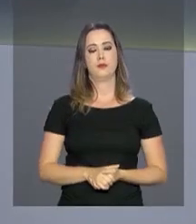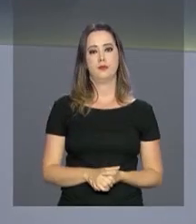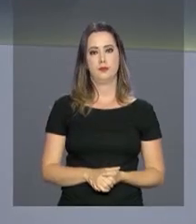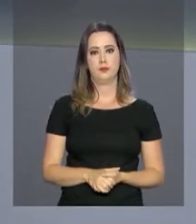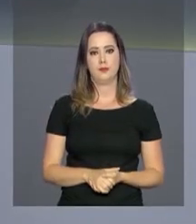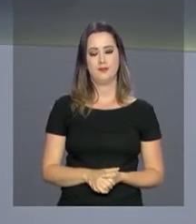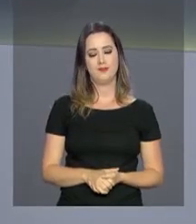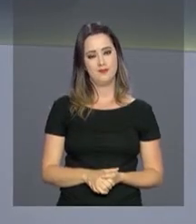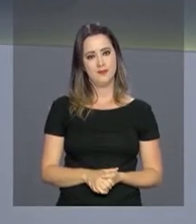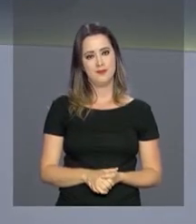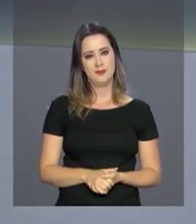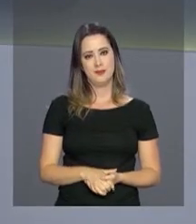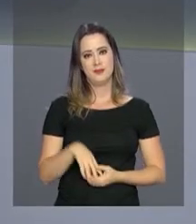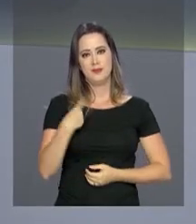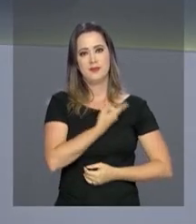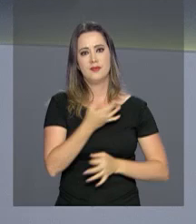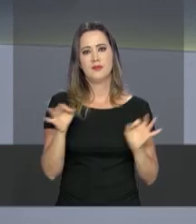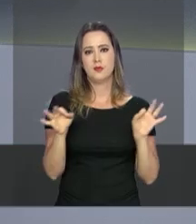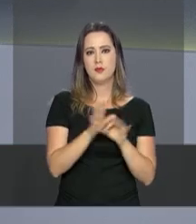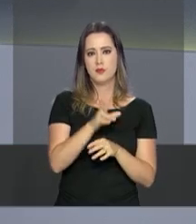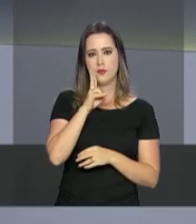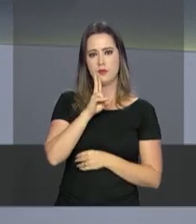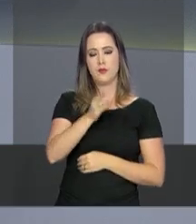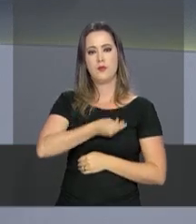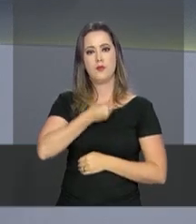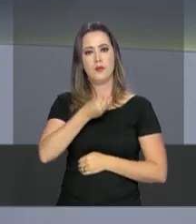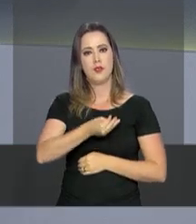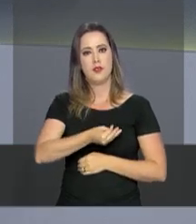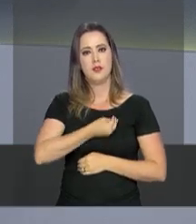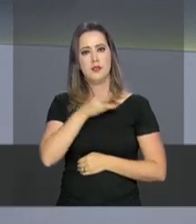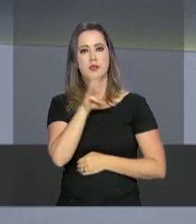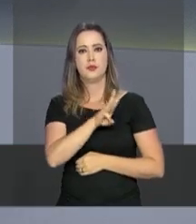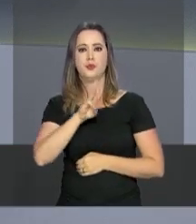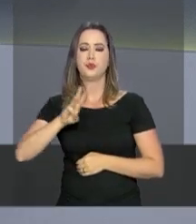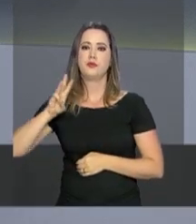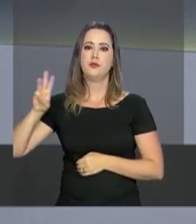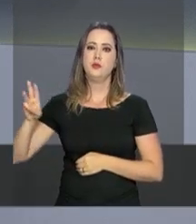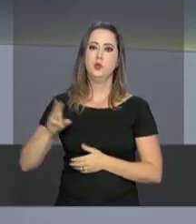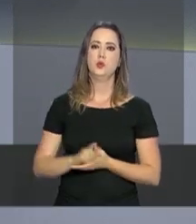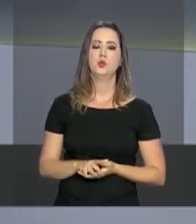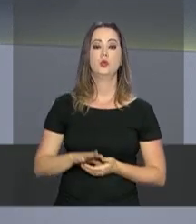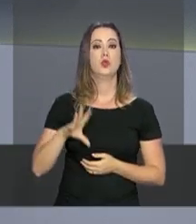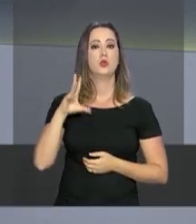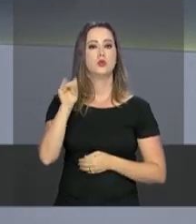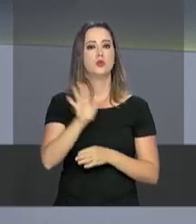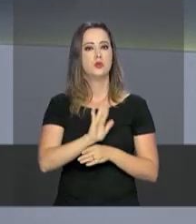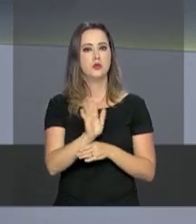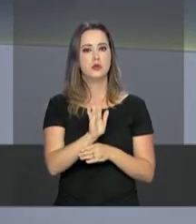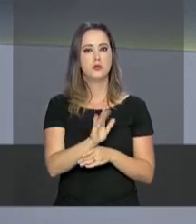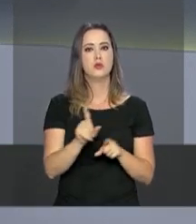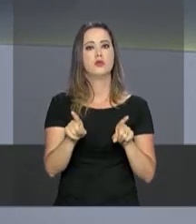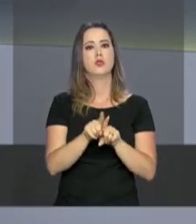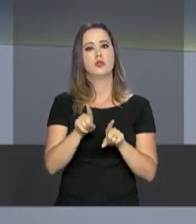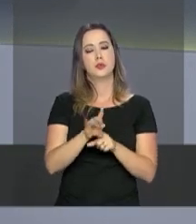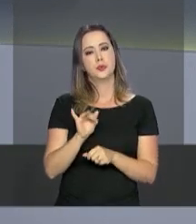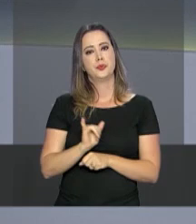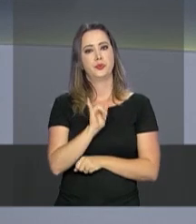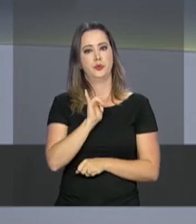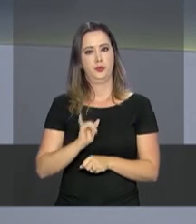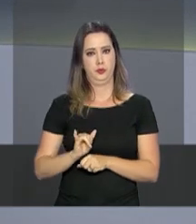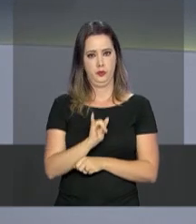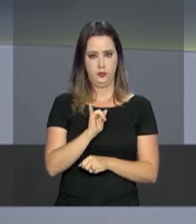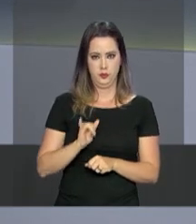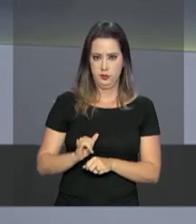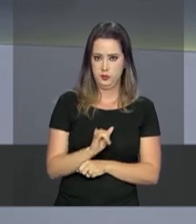nós ficamos por aqui você acompanhar a programação ao vivo pelo site da npr na internet e todas as reportagens estão